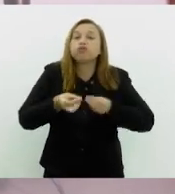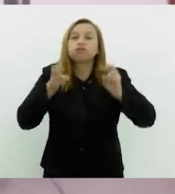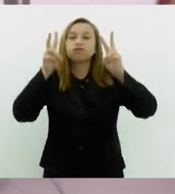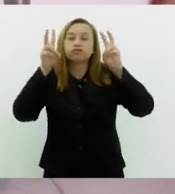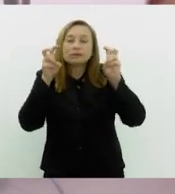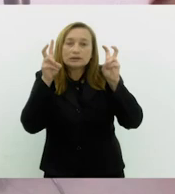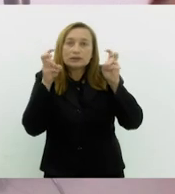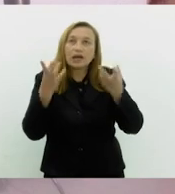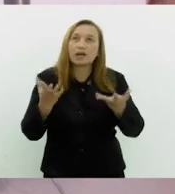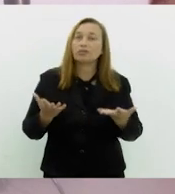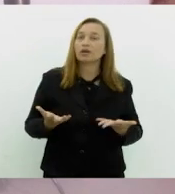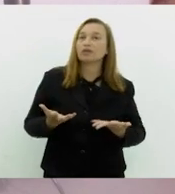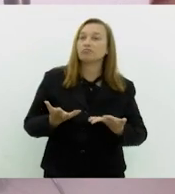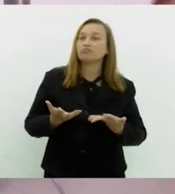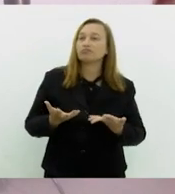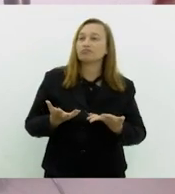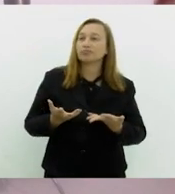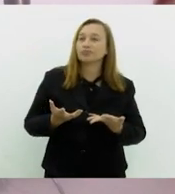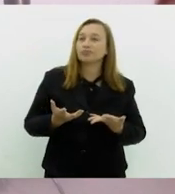tão